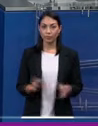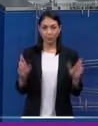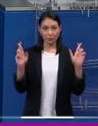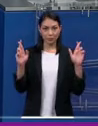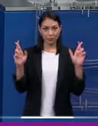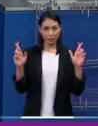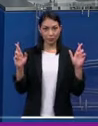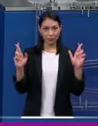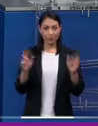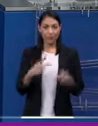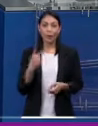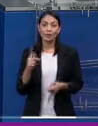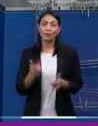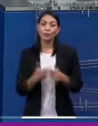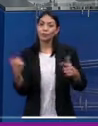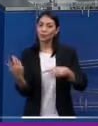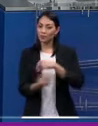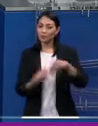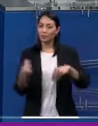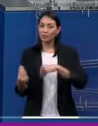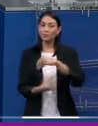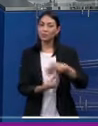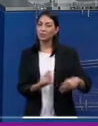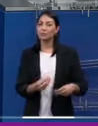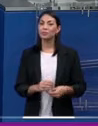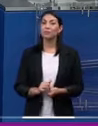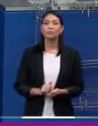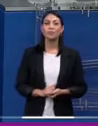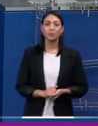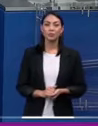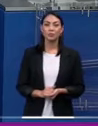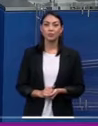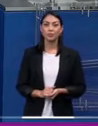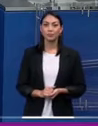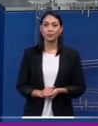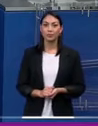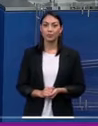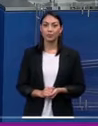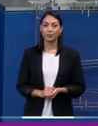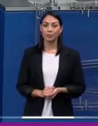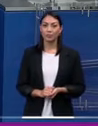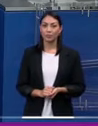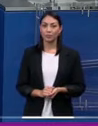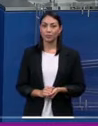Dedos cruzados, sua sorte girando, globo girando.